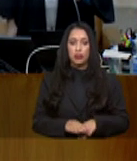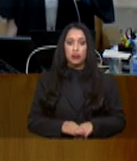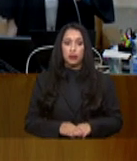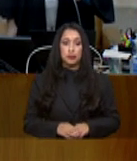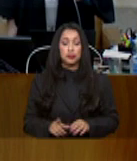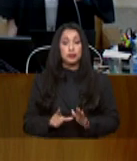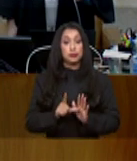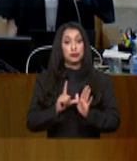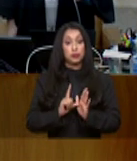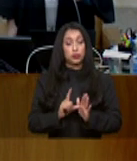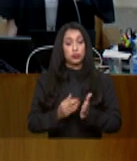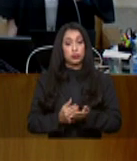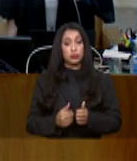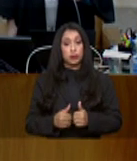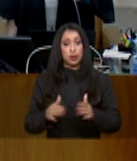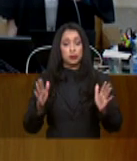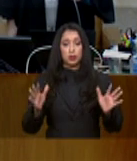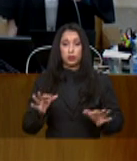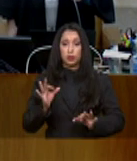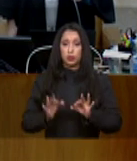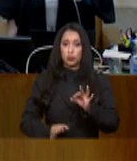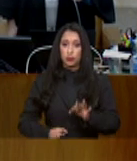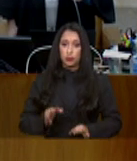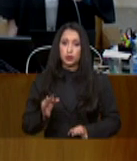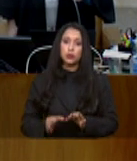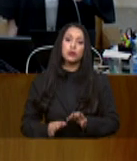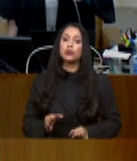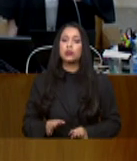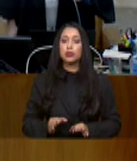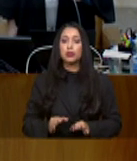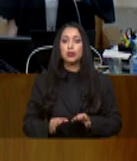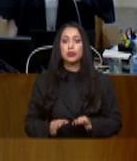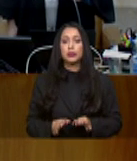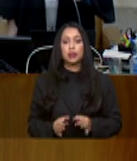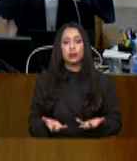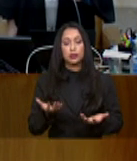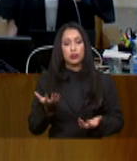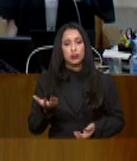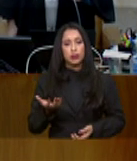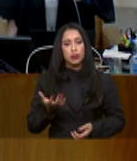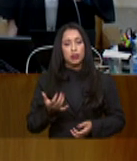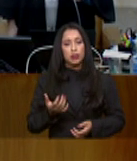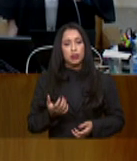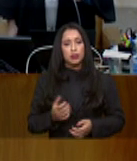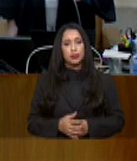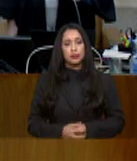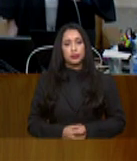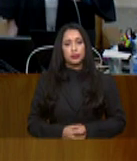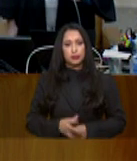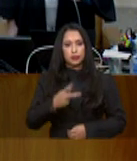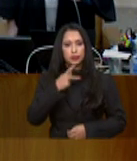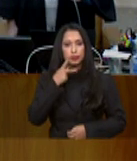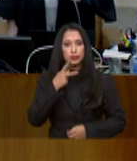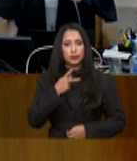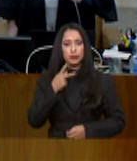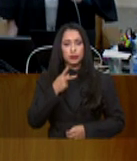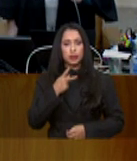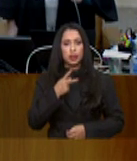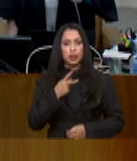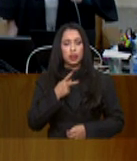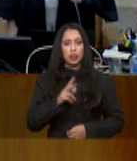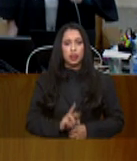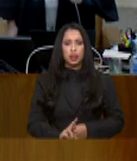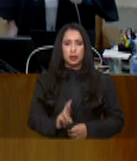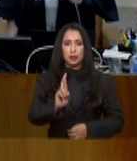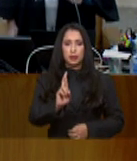e antes de abrirmos o julgamento que se seguirá, eu gostaria de dar uma palavra em nome da